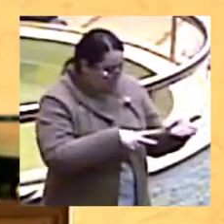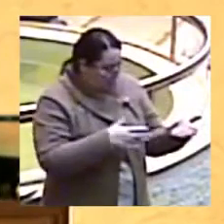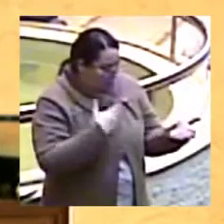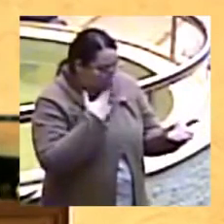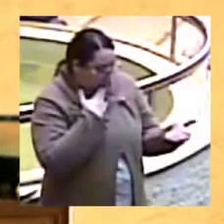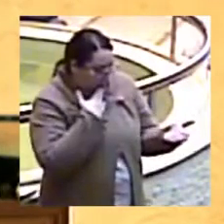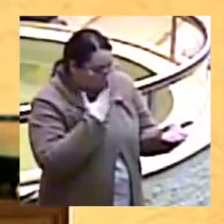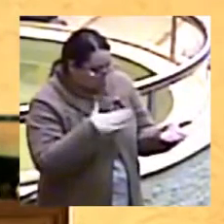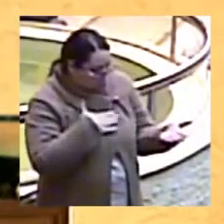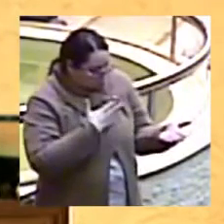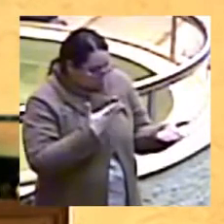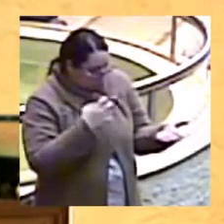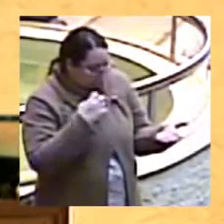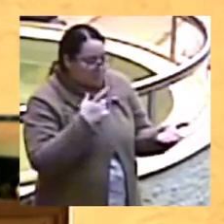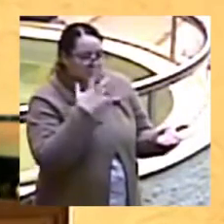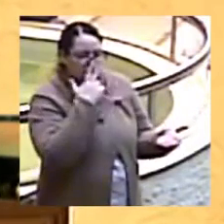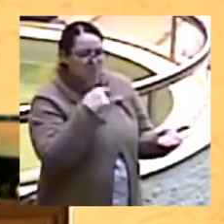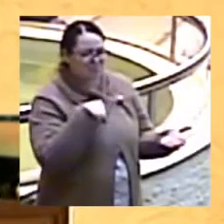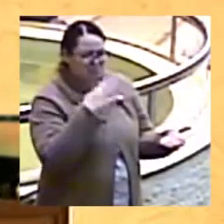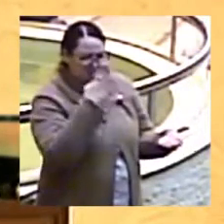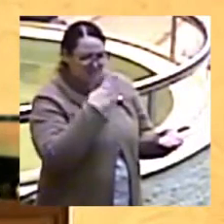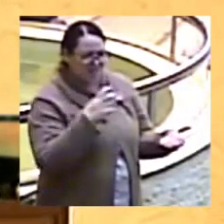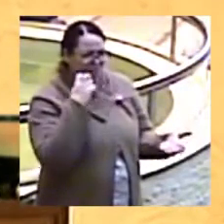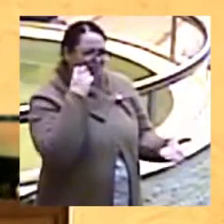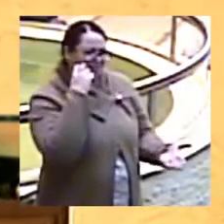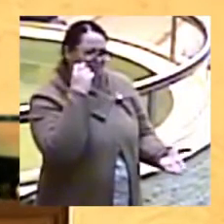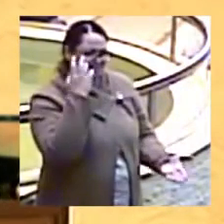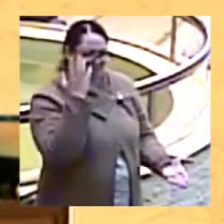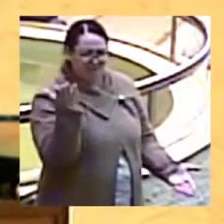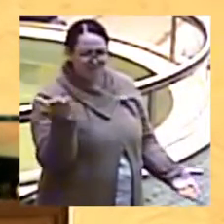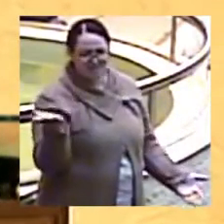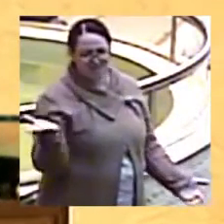Deu vergonha. Primeiro,